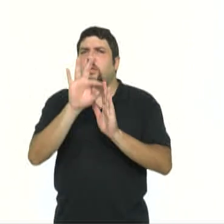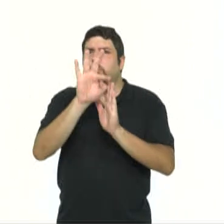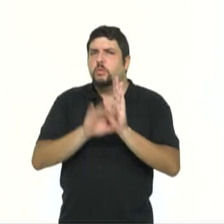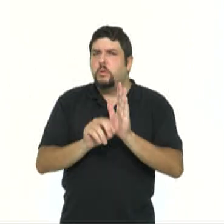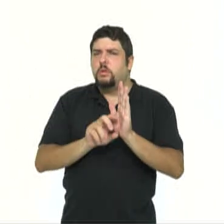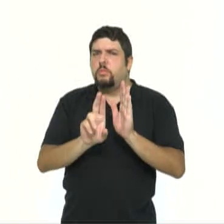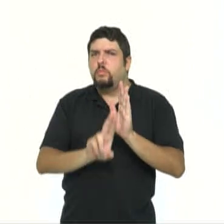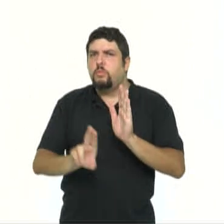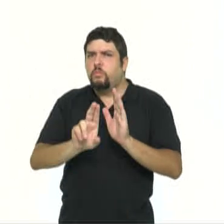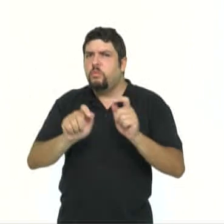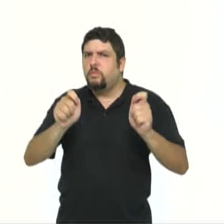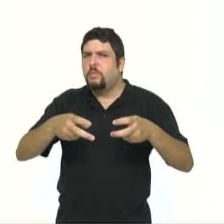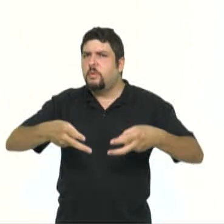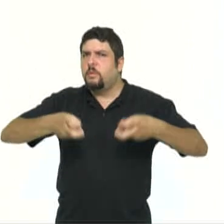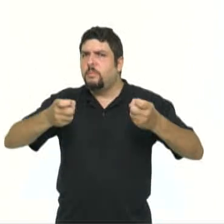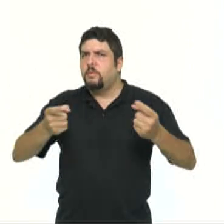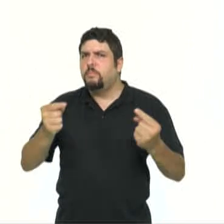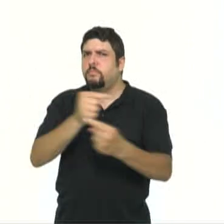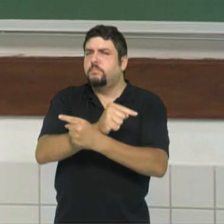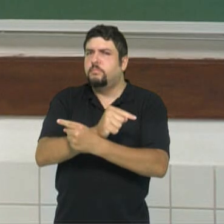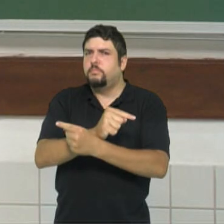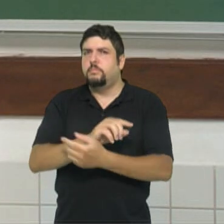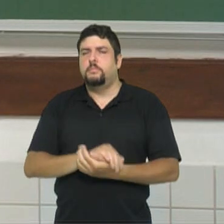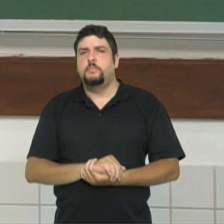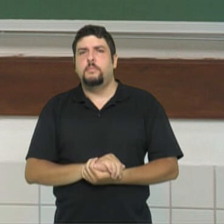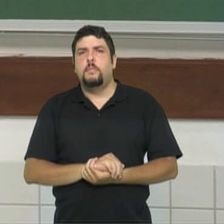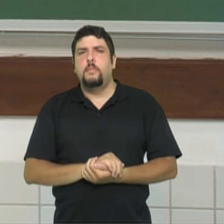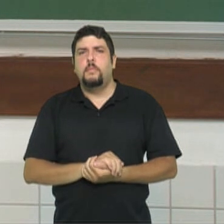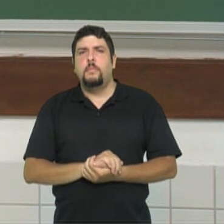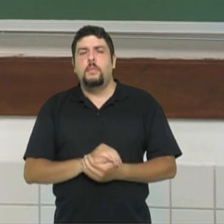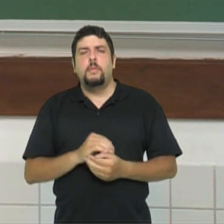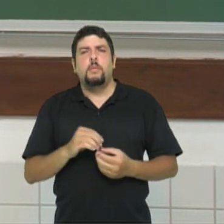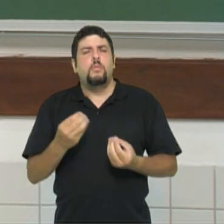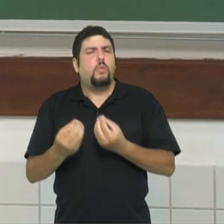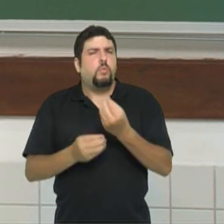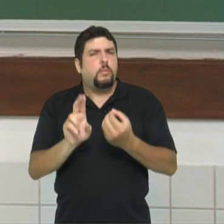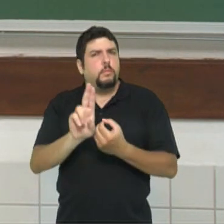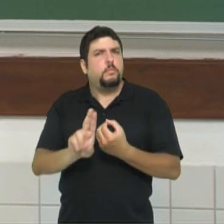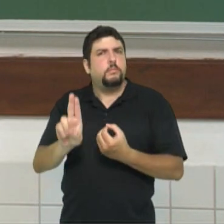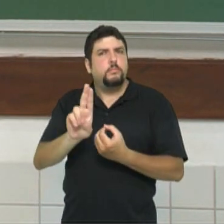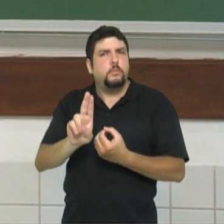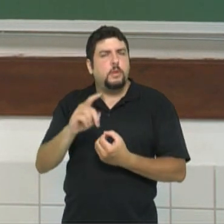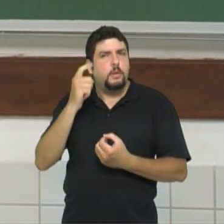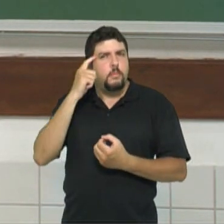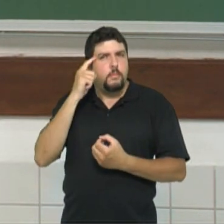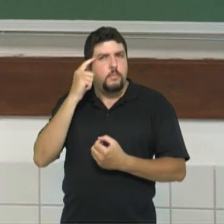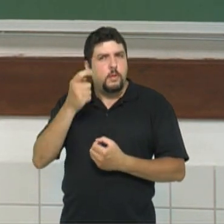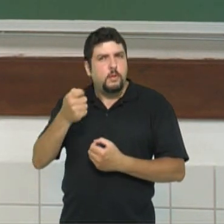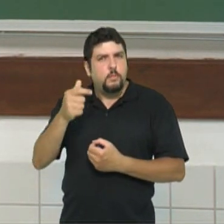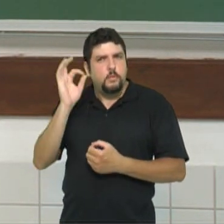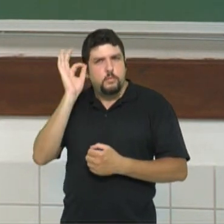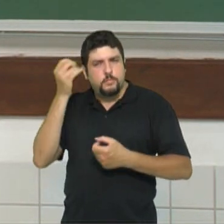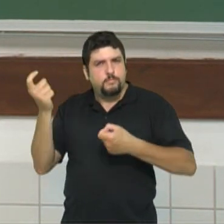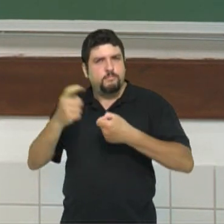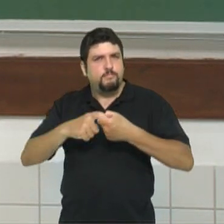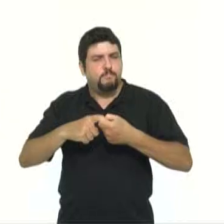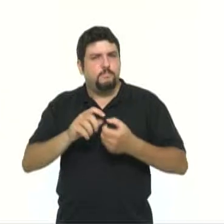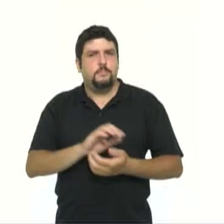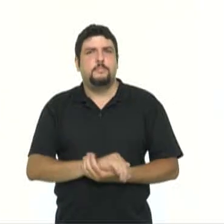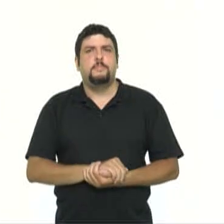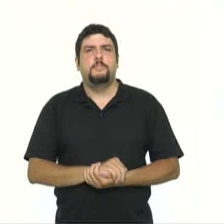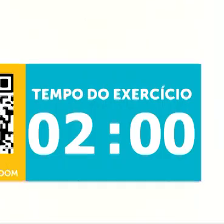para dar essa ideia de contraste? E aí, qual foi o elemento coesivo que ele usou? Pensa lá um pouquinho, nós já voltamos com a resposta.